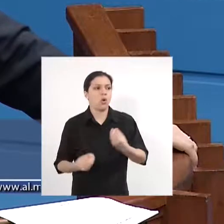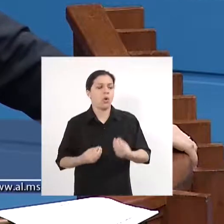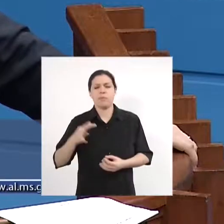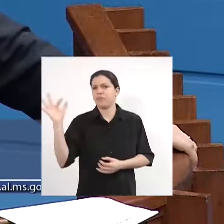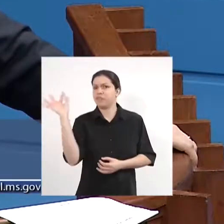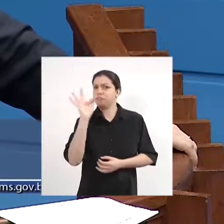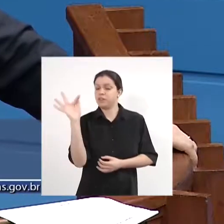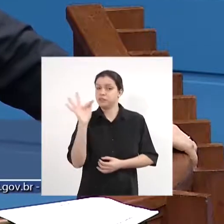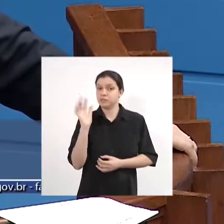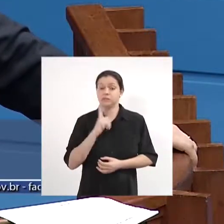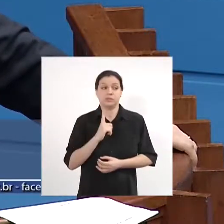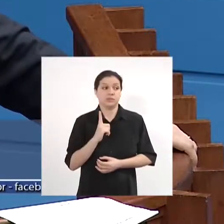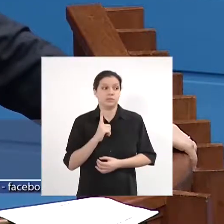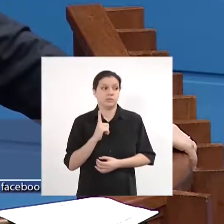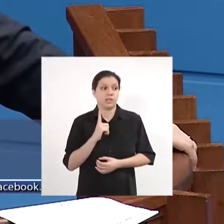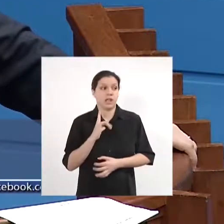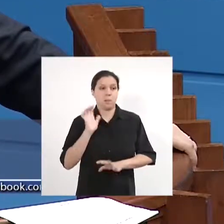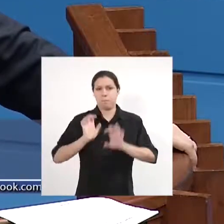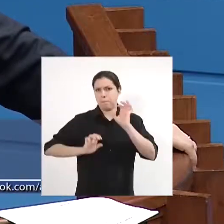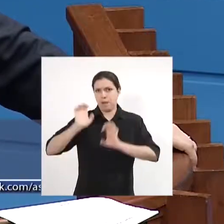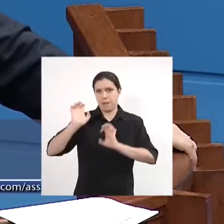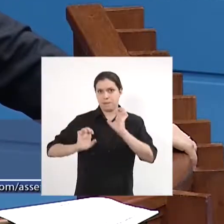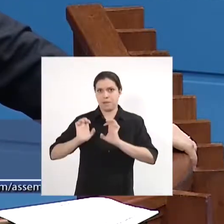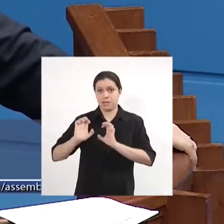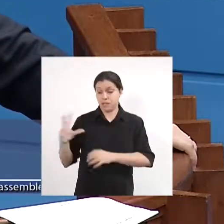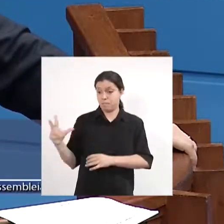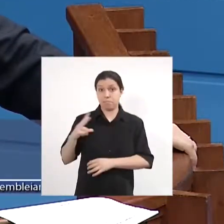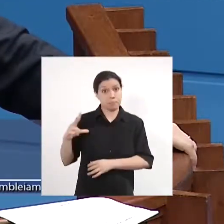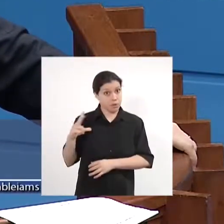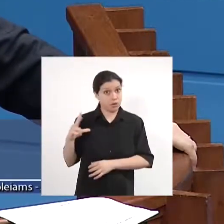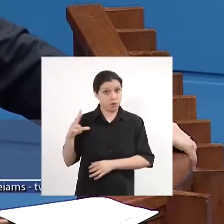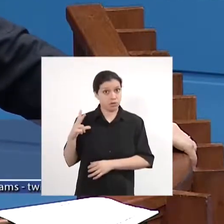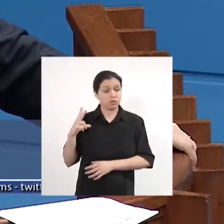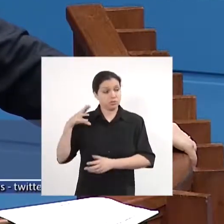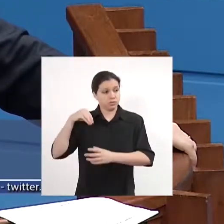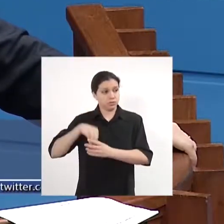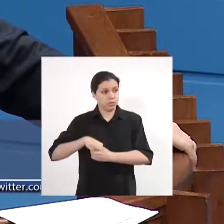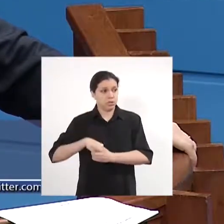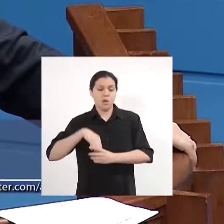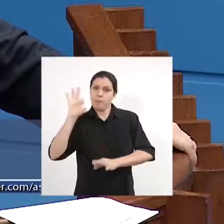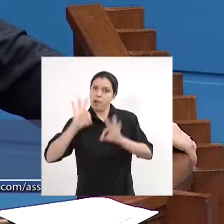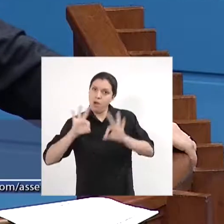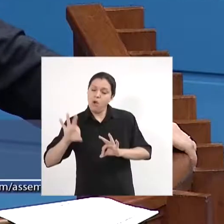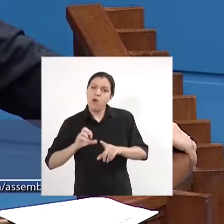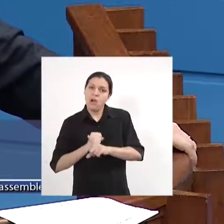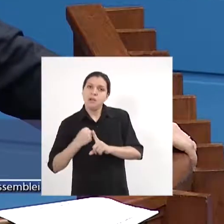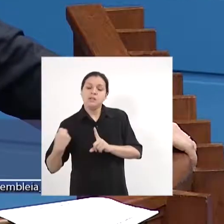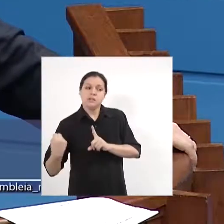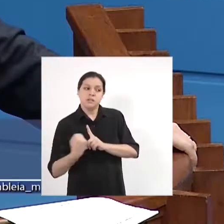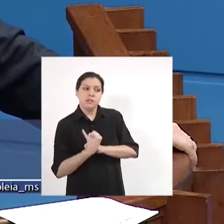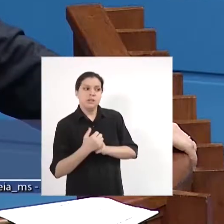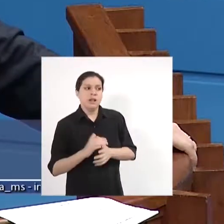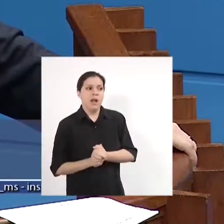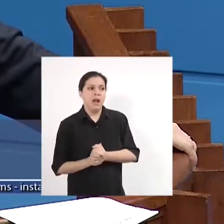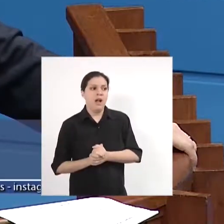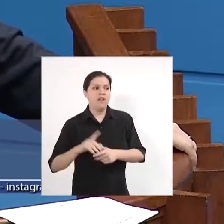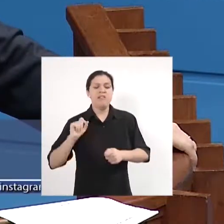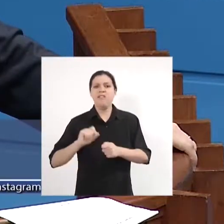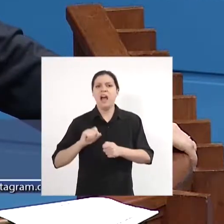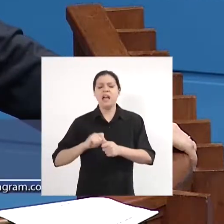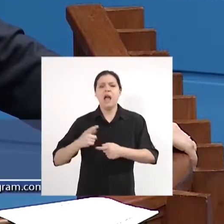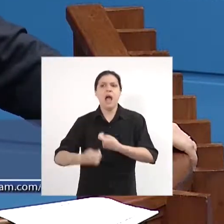ela teria uma empresa privada, uma organização social, fazendo ali